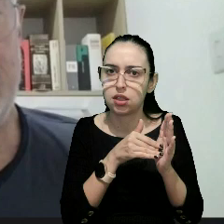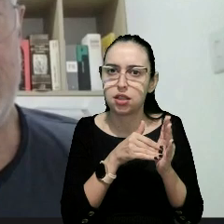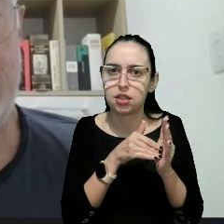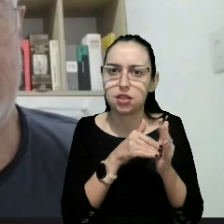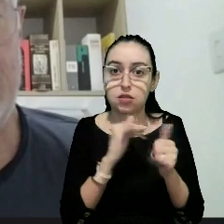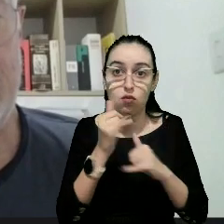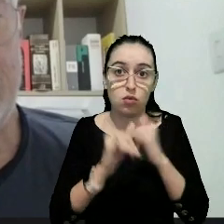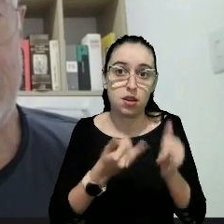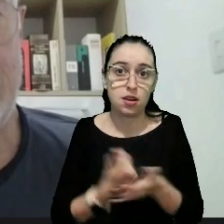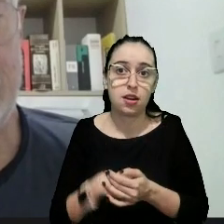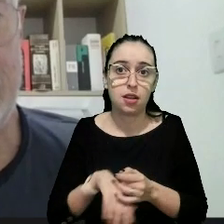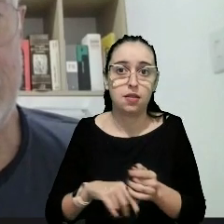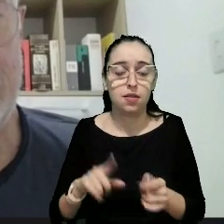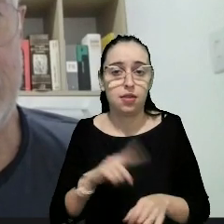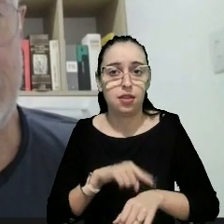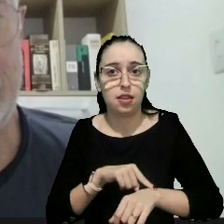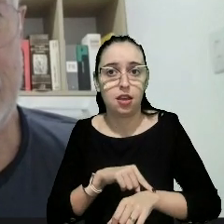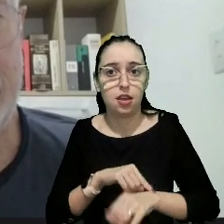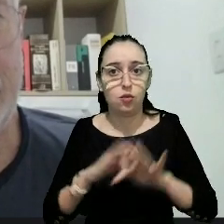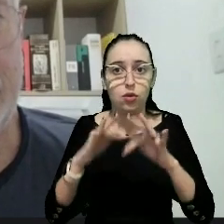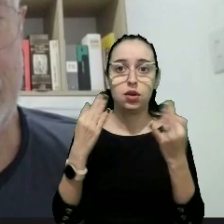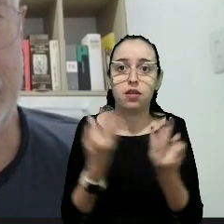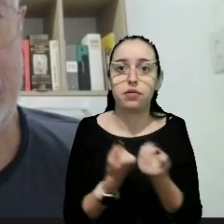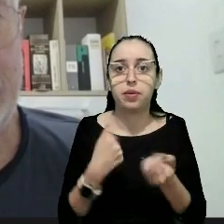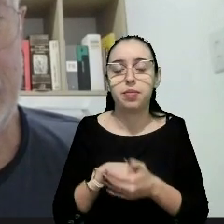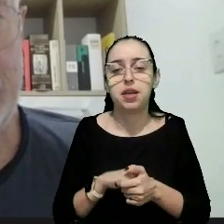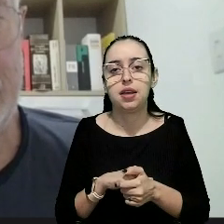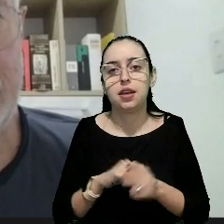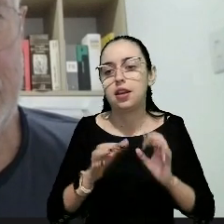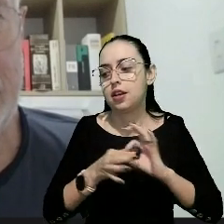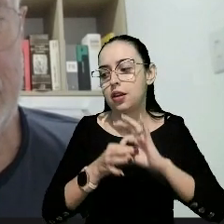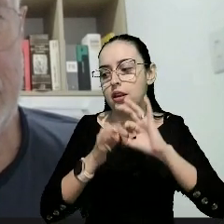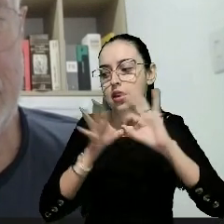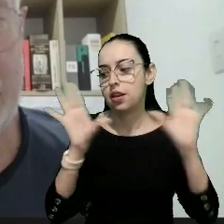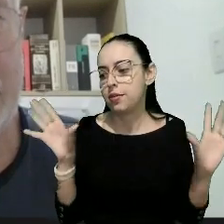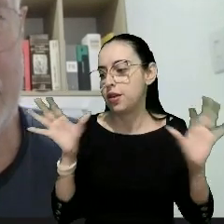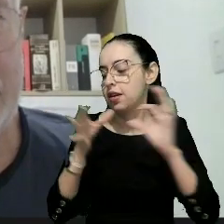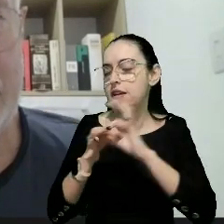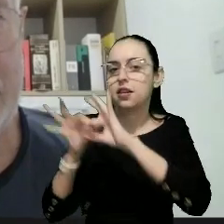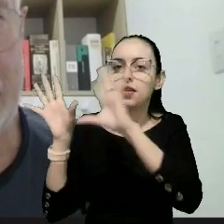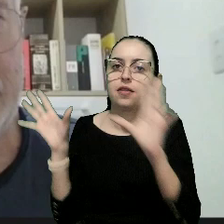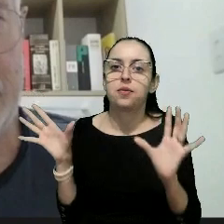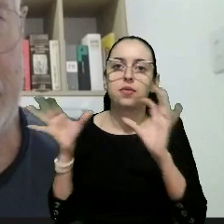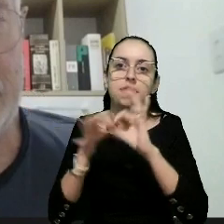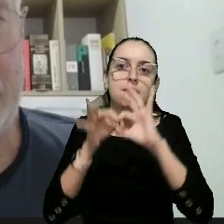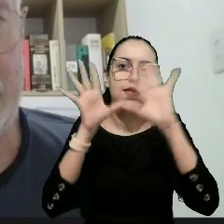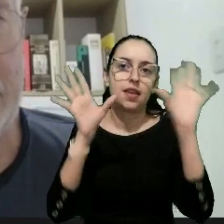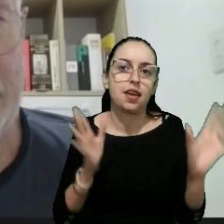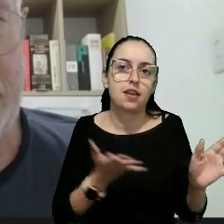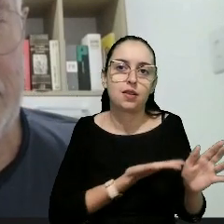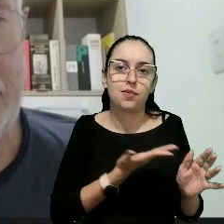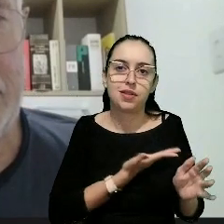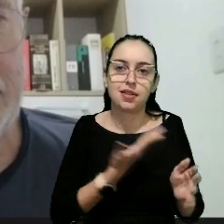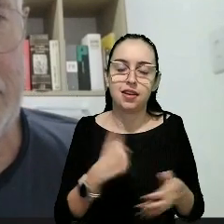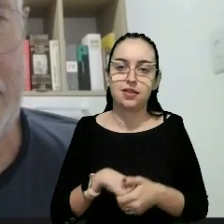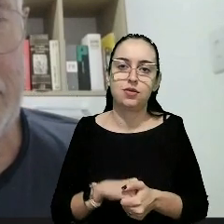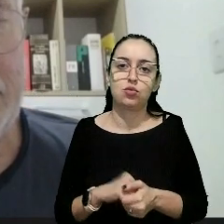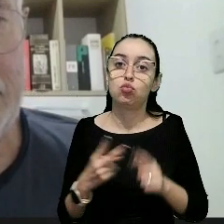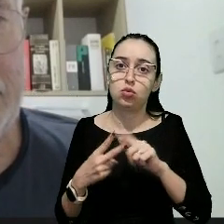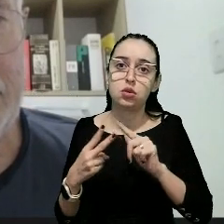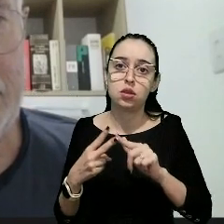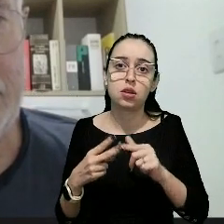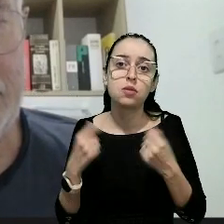muito mais energia, tempo na família, liberdade, liberdade, liberdade